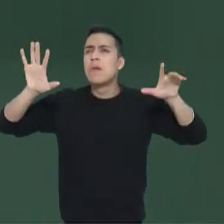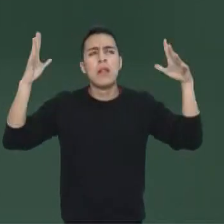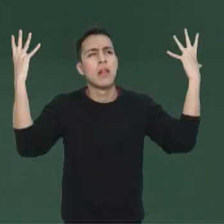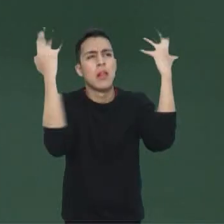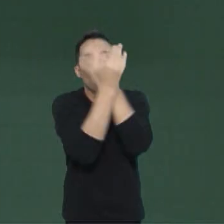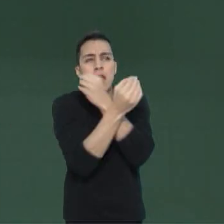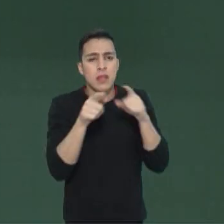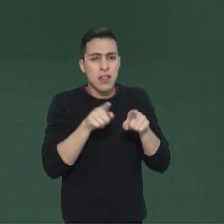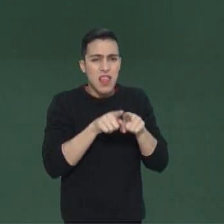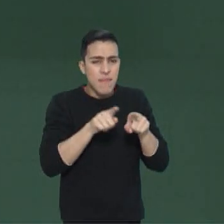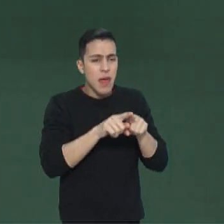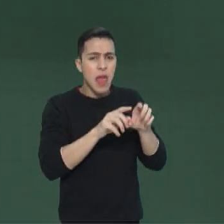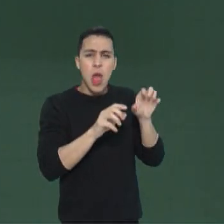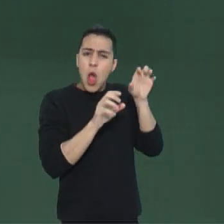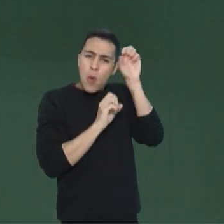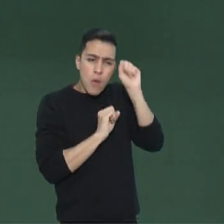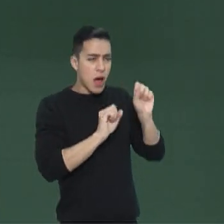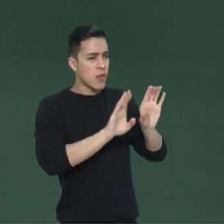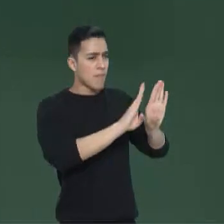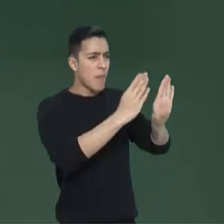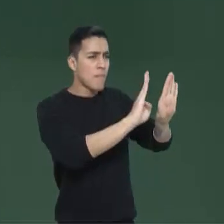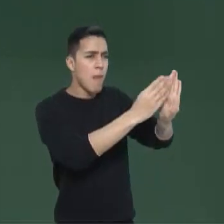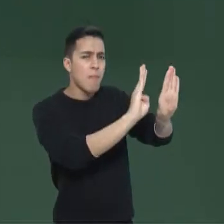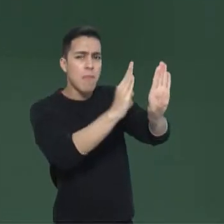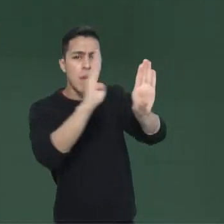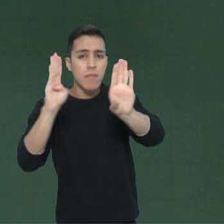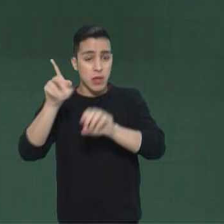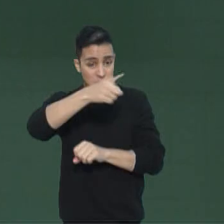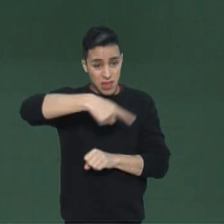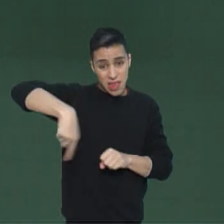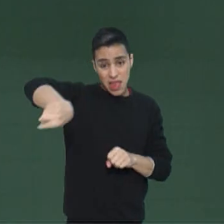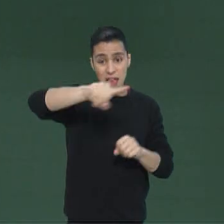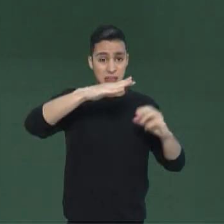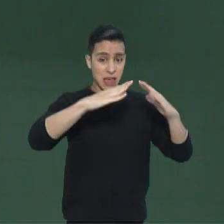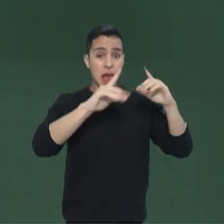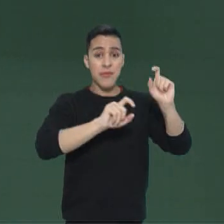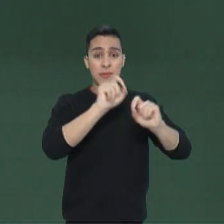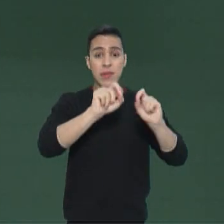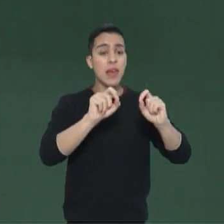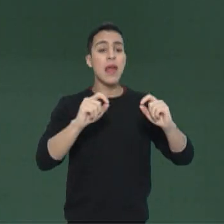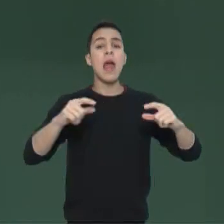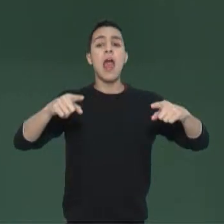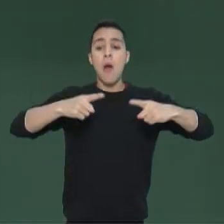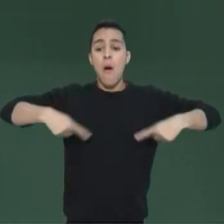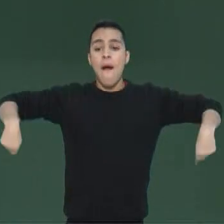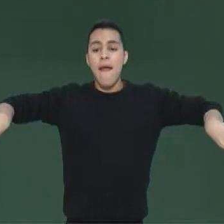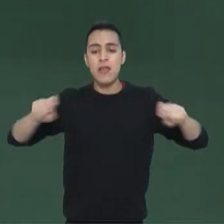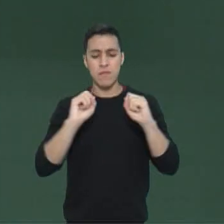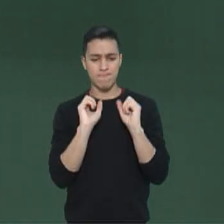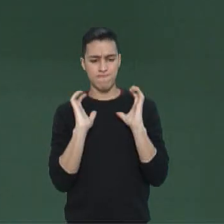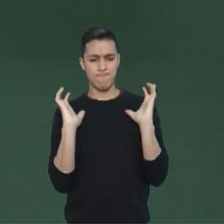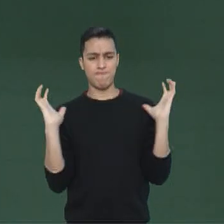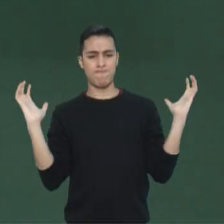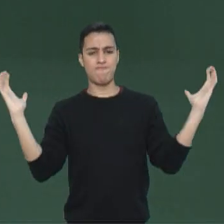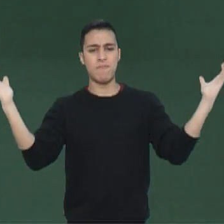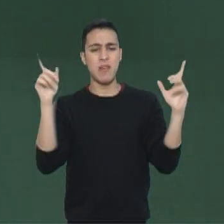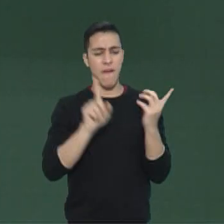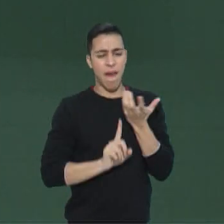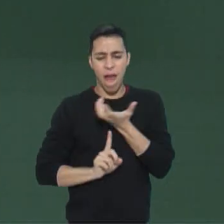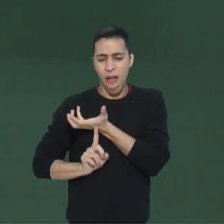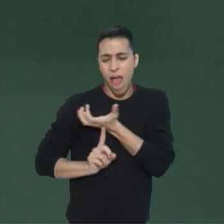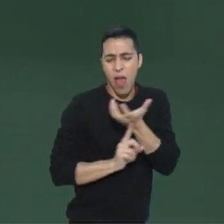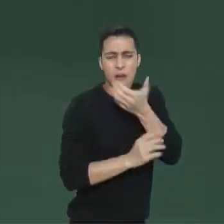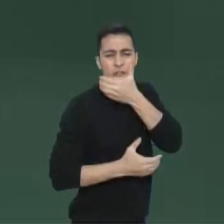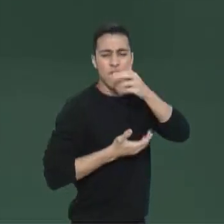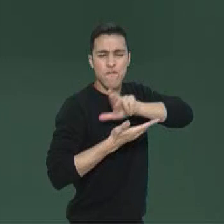aposentos e circundada, né, a casa circundada geralmente por um grande pomar com árvores frutíferas.